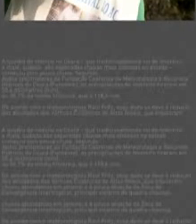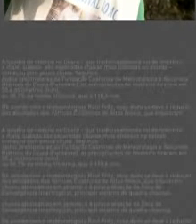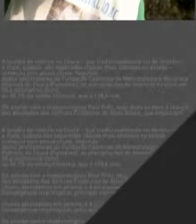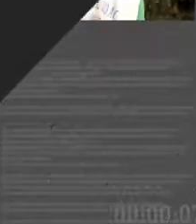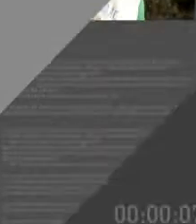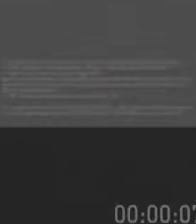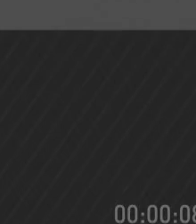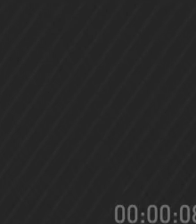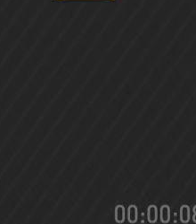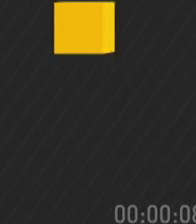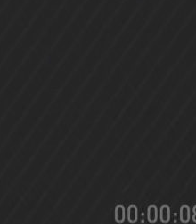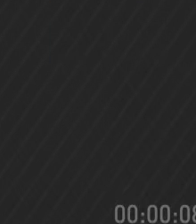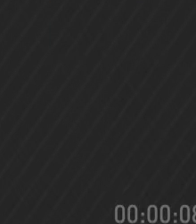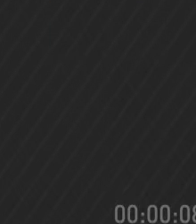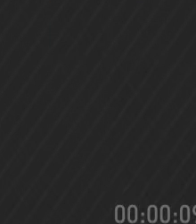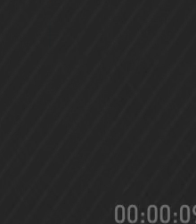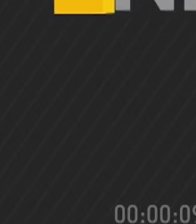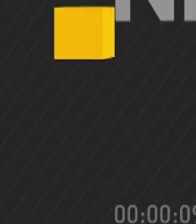ae